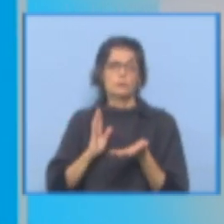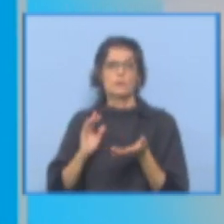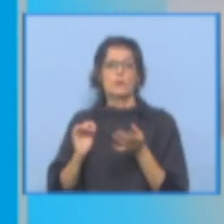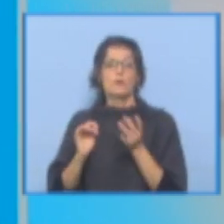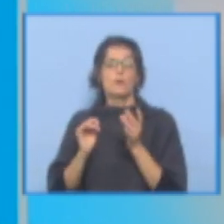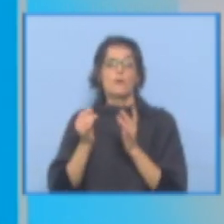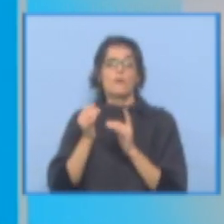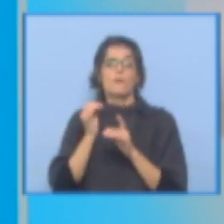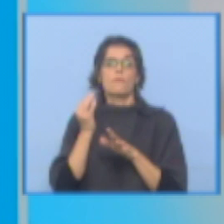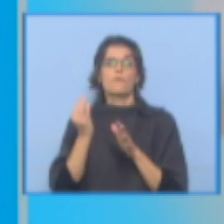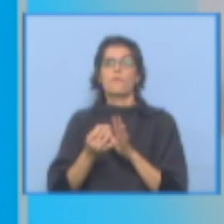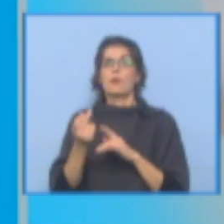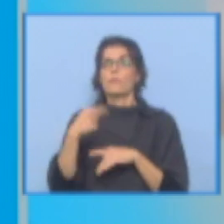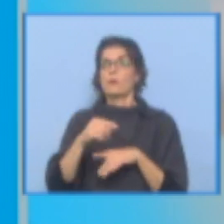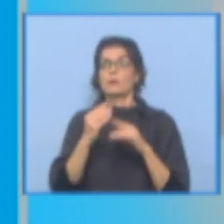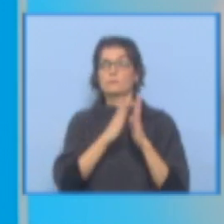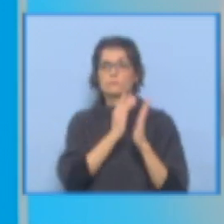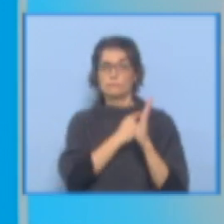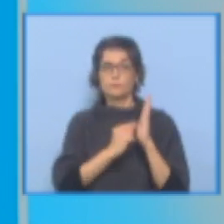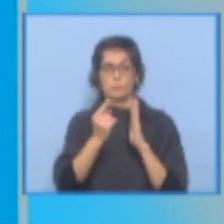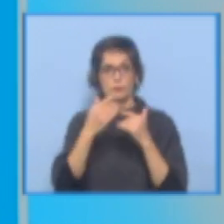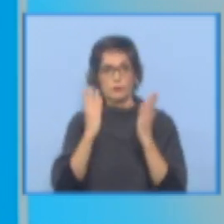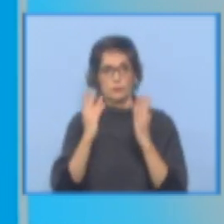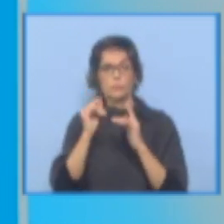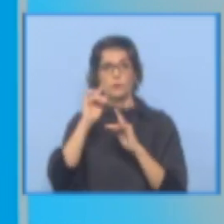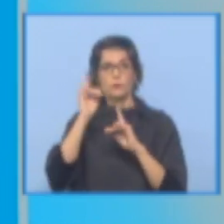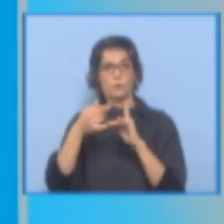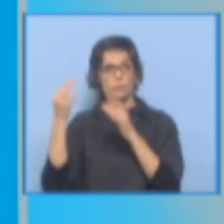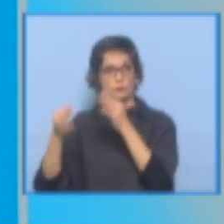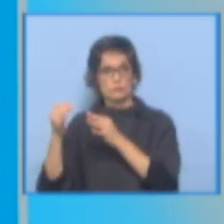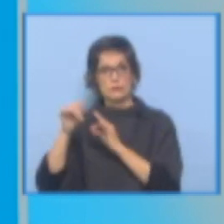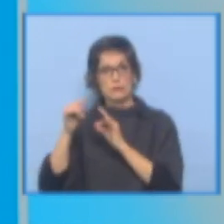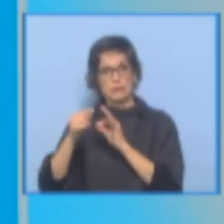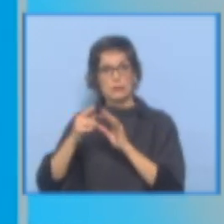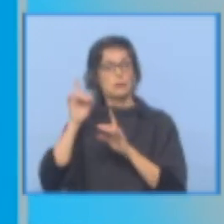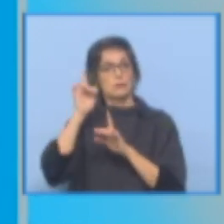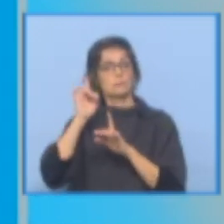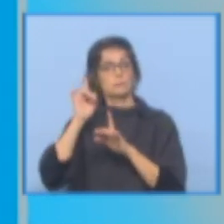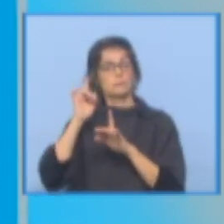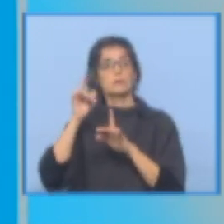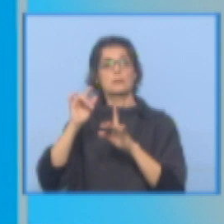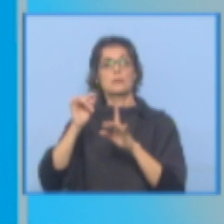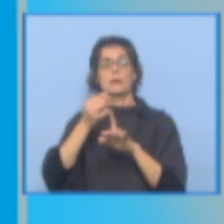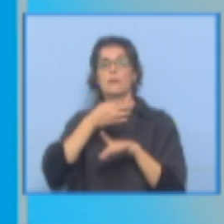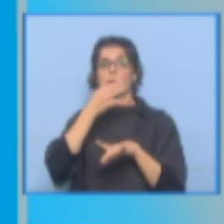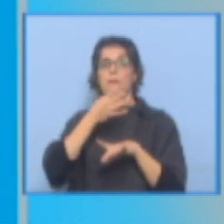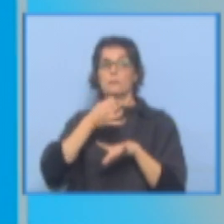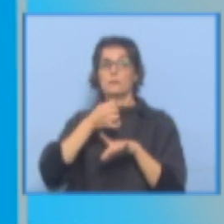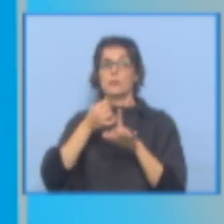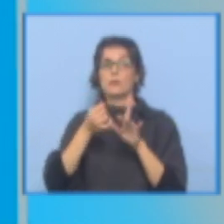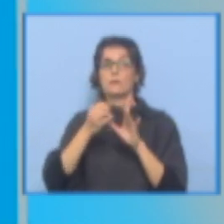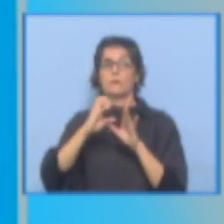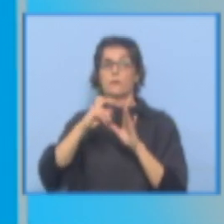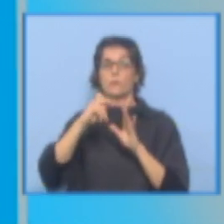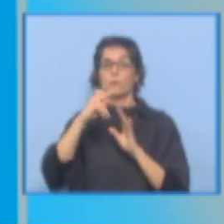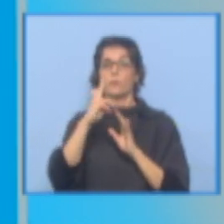do ano judicial e da própria relevância que se dá à presença do Cardeal e à palavra do Cardeal neste contexto é de louvar e é